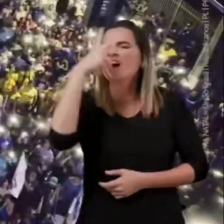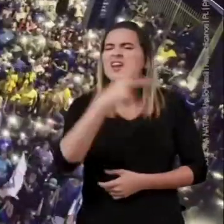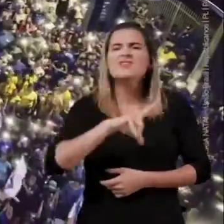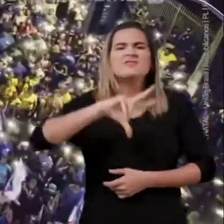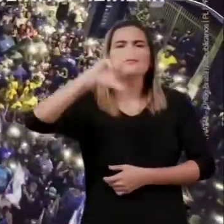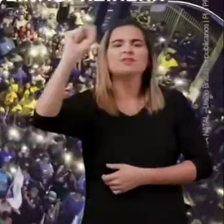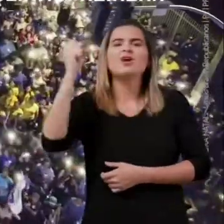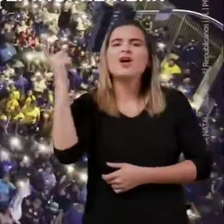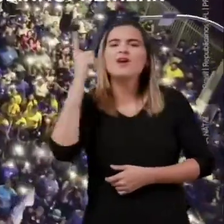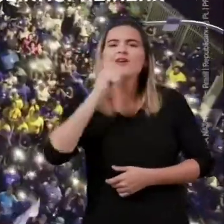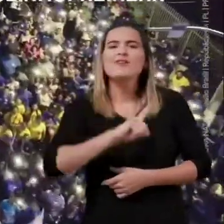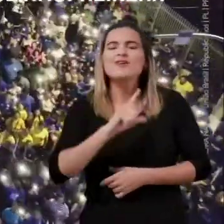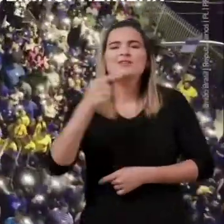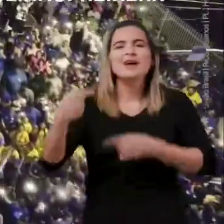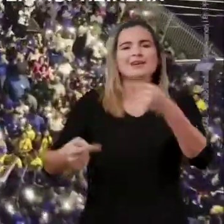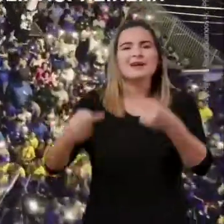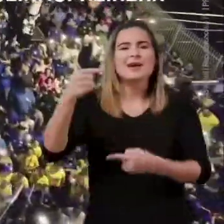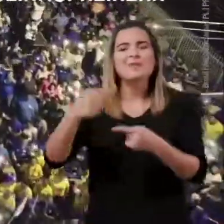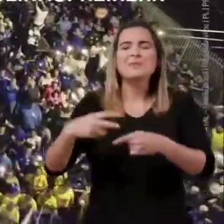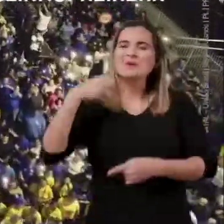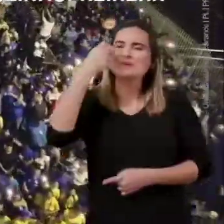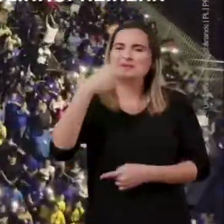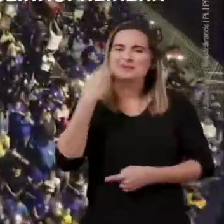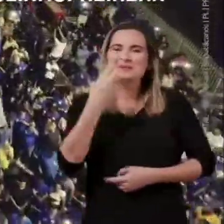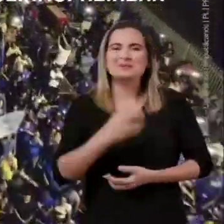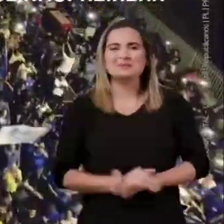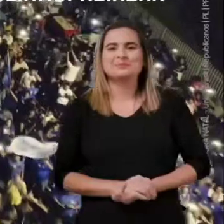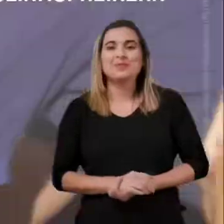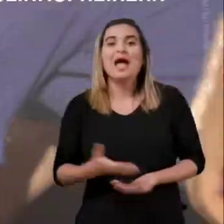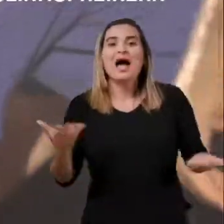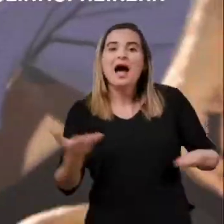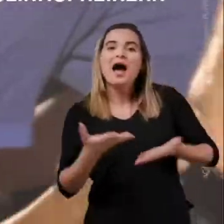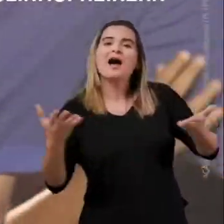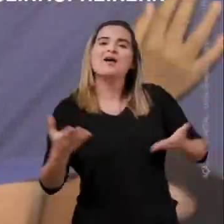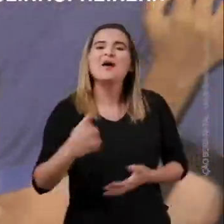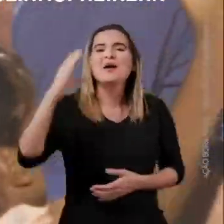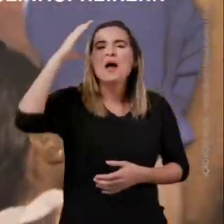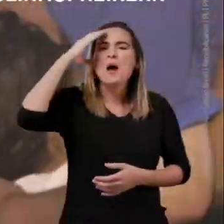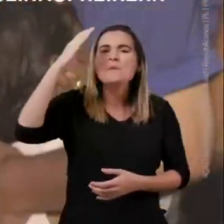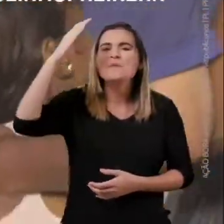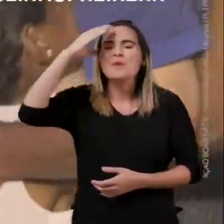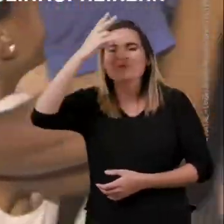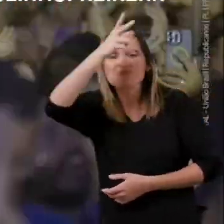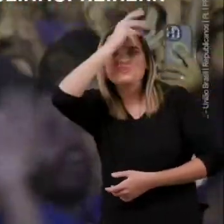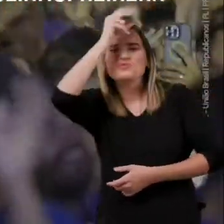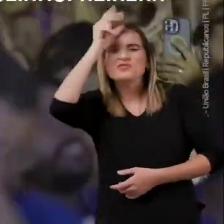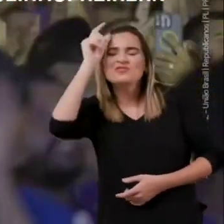mais linda vitória já vista na história política de Natal. Agora, Paulinho!